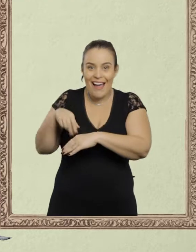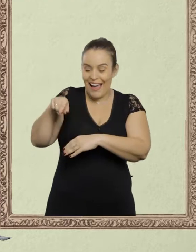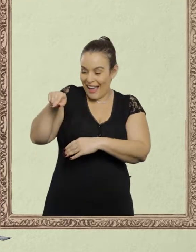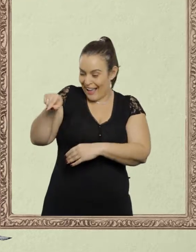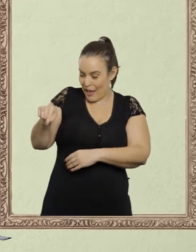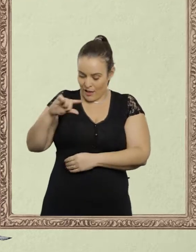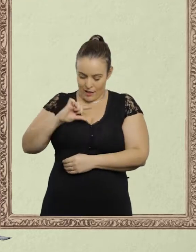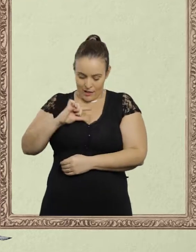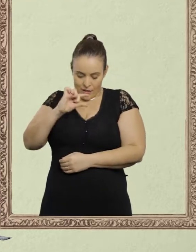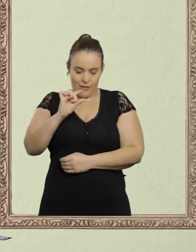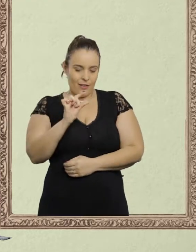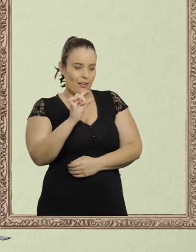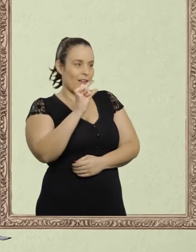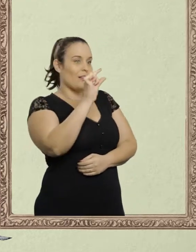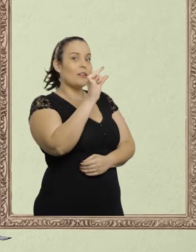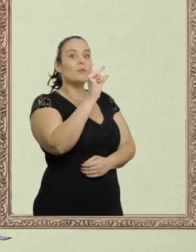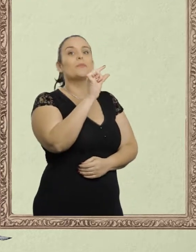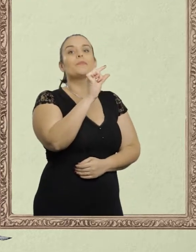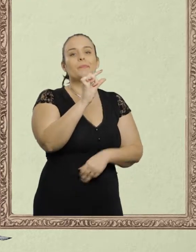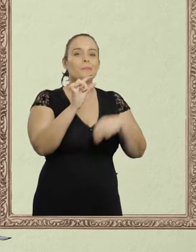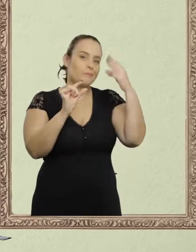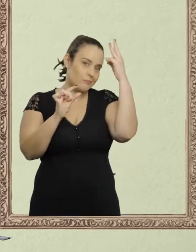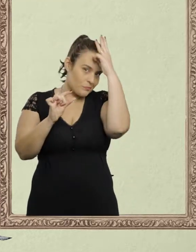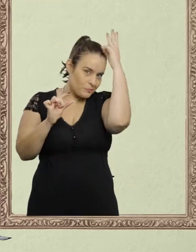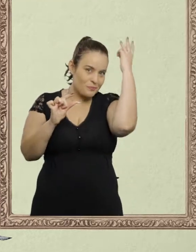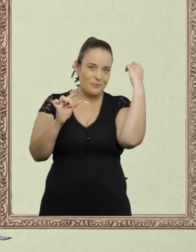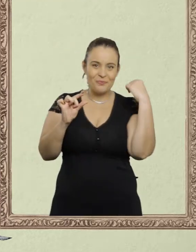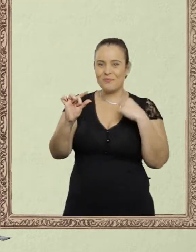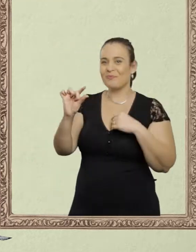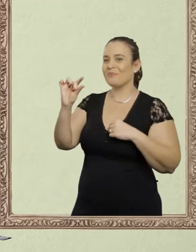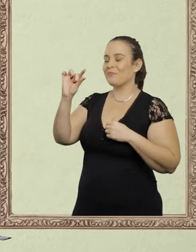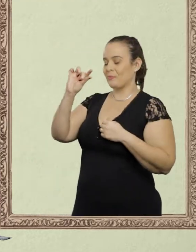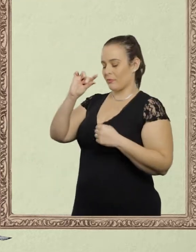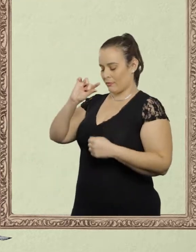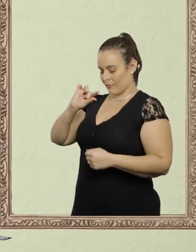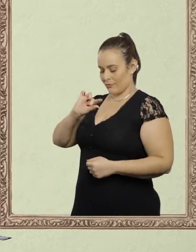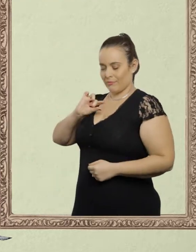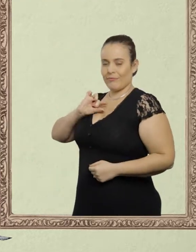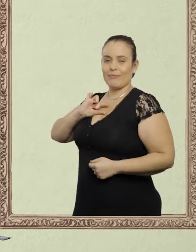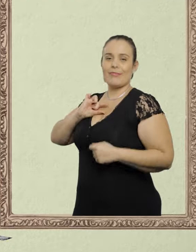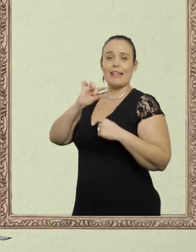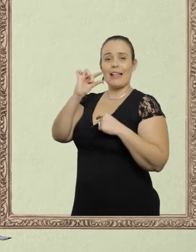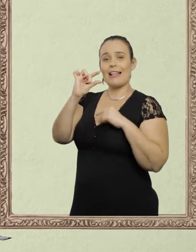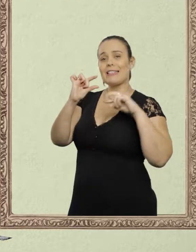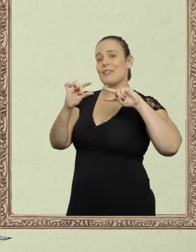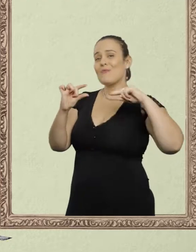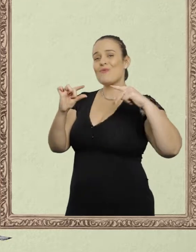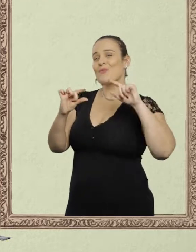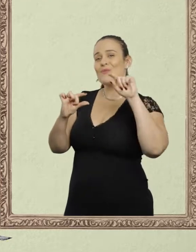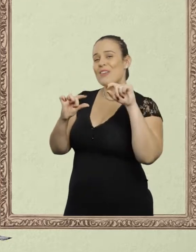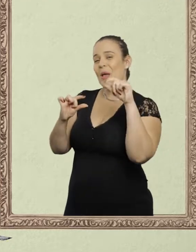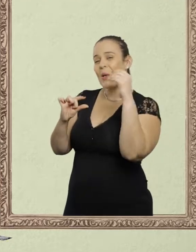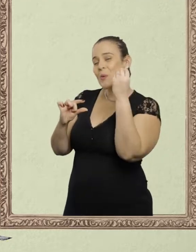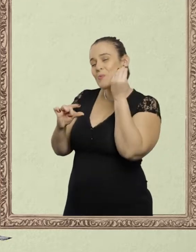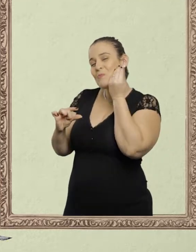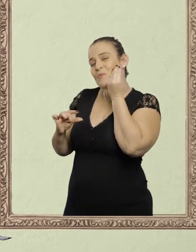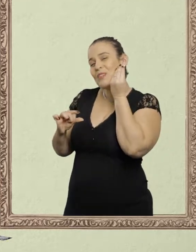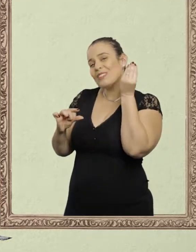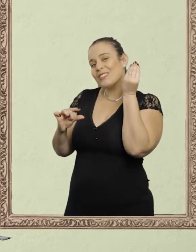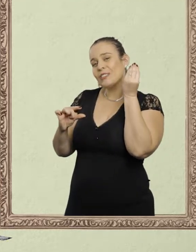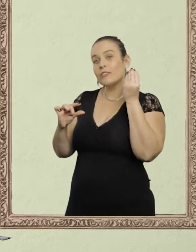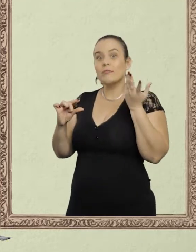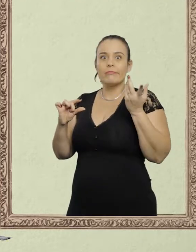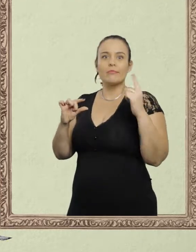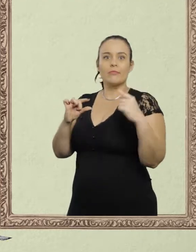do Peter. Wendy colocou o botão como se fosse um colar. O botão representava o beijo de Peter. O